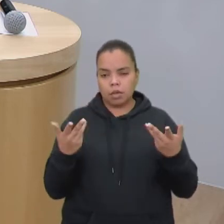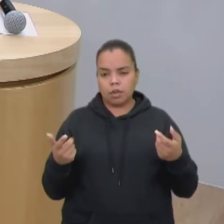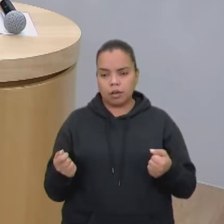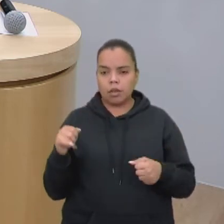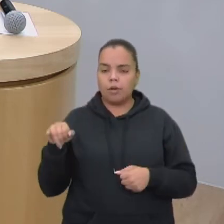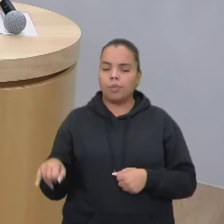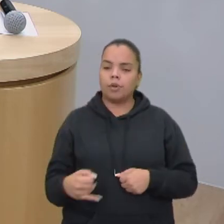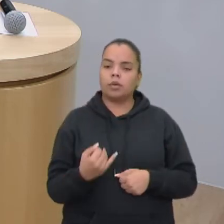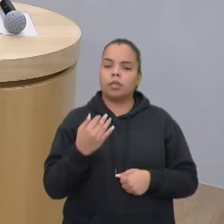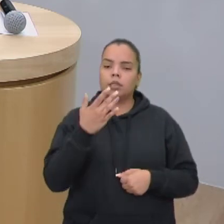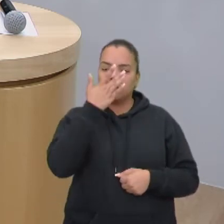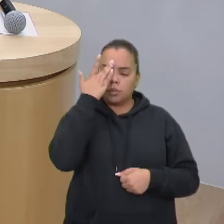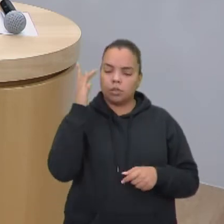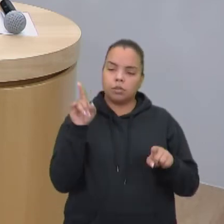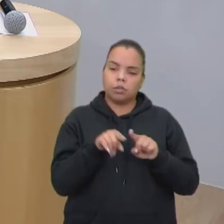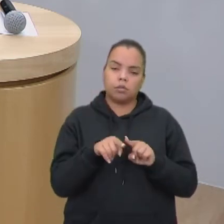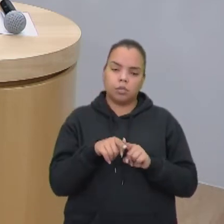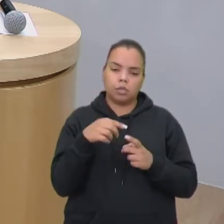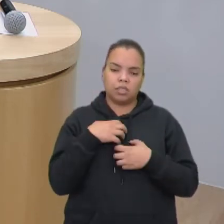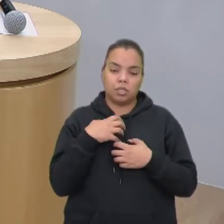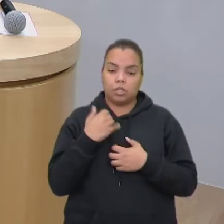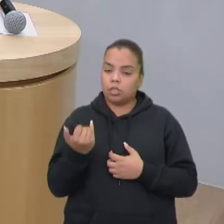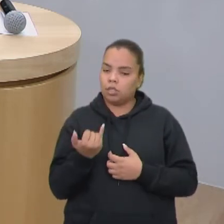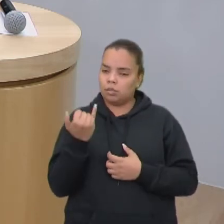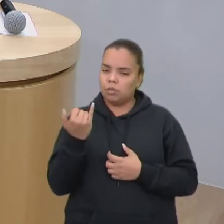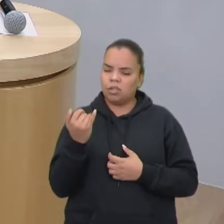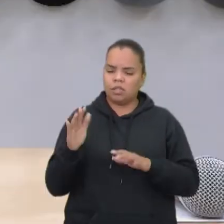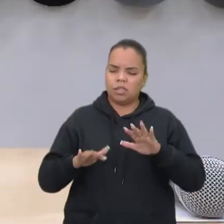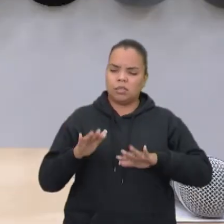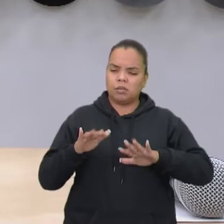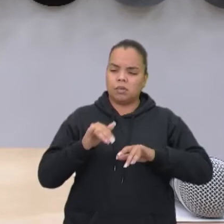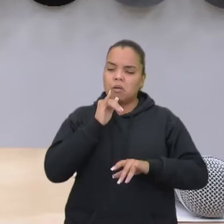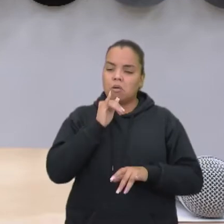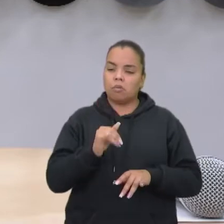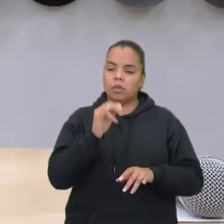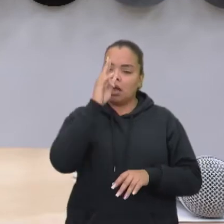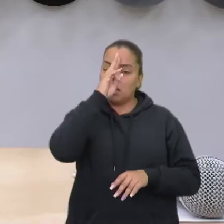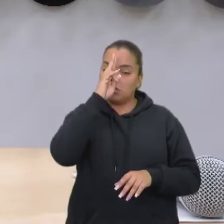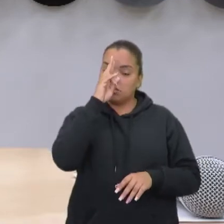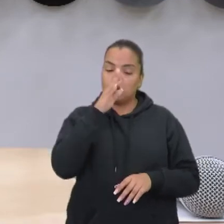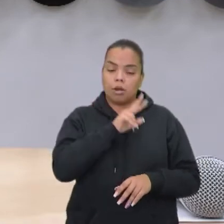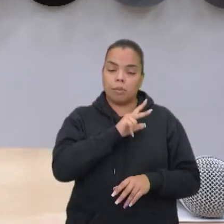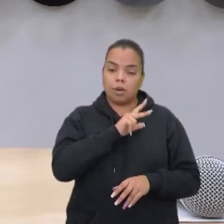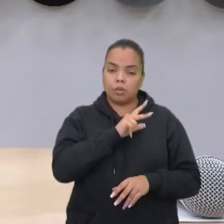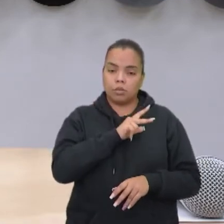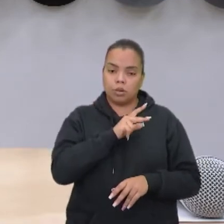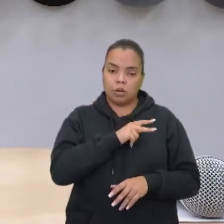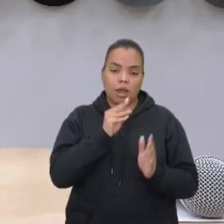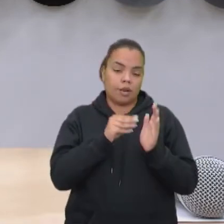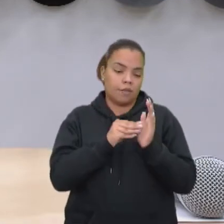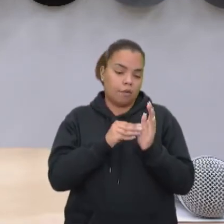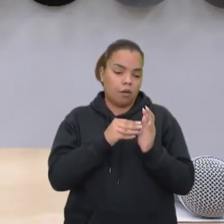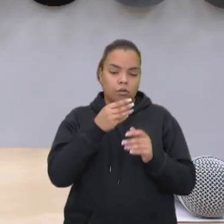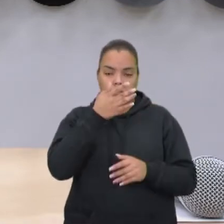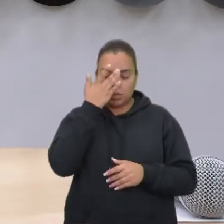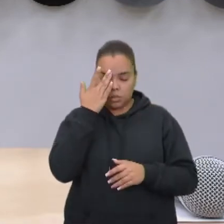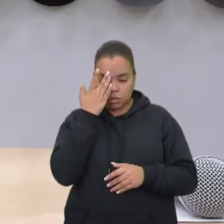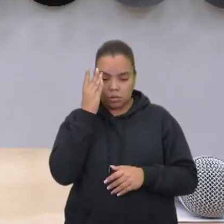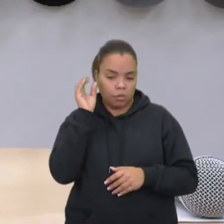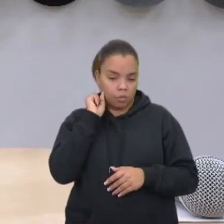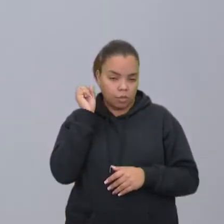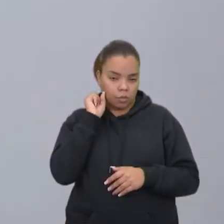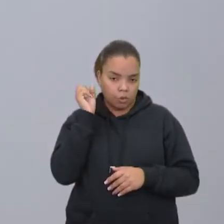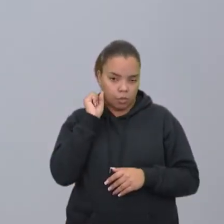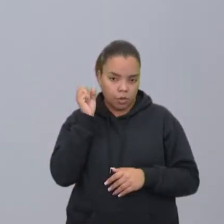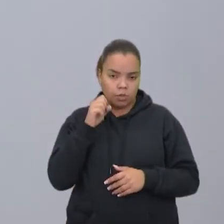se sentirem importantes também. Às vezes as pessoas querem contar a sua história e talvez falte alguém para ouvir, né? E aí fala, meu... Falte alguém